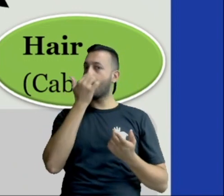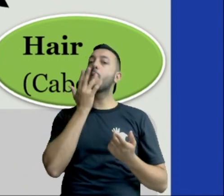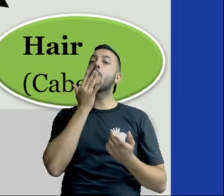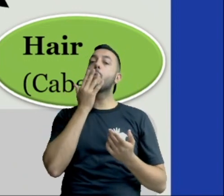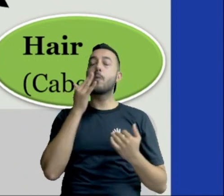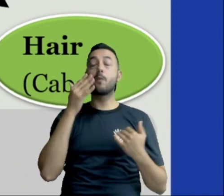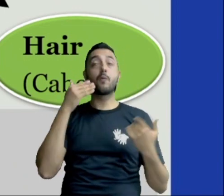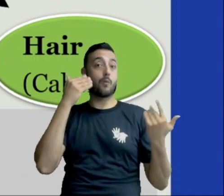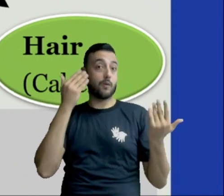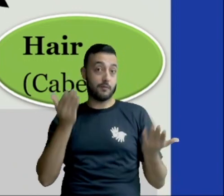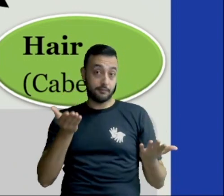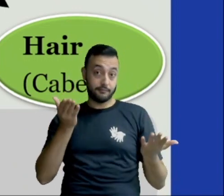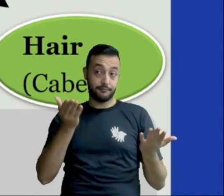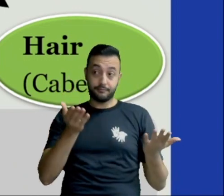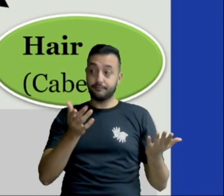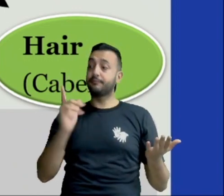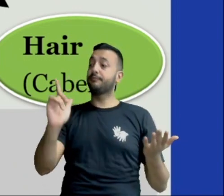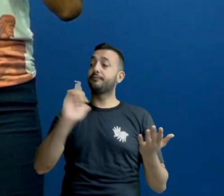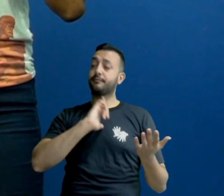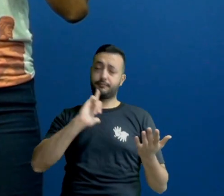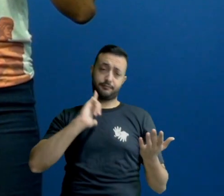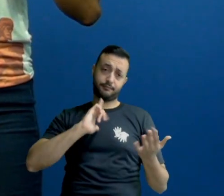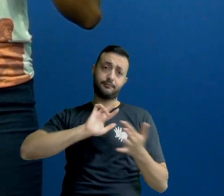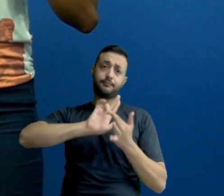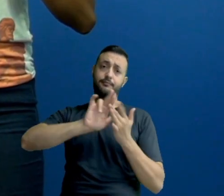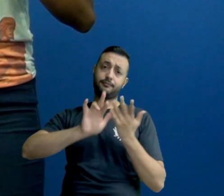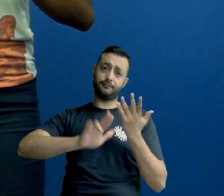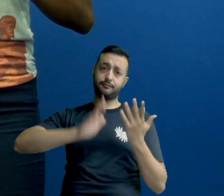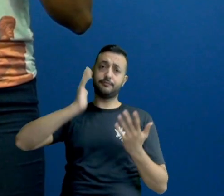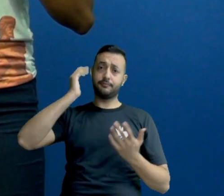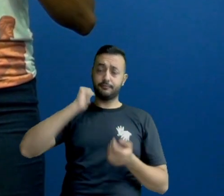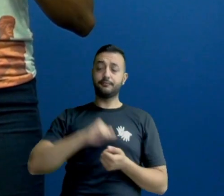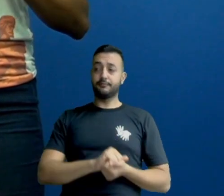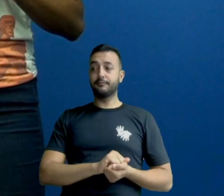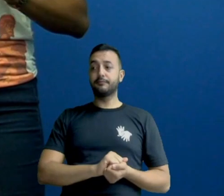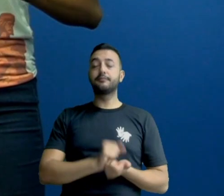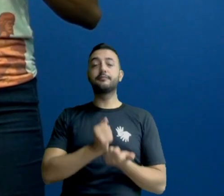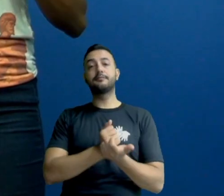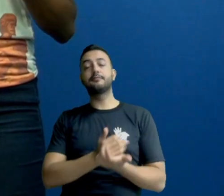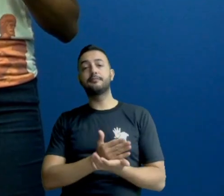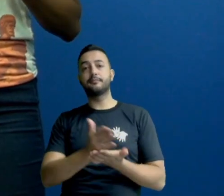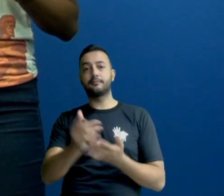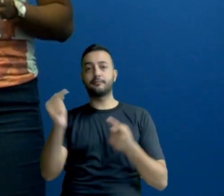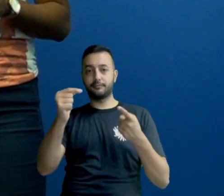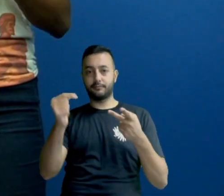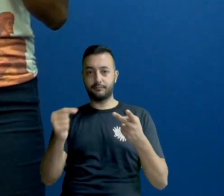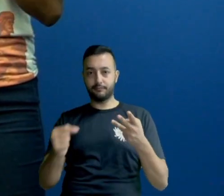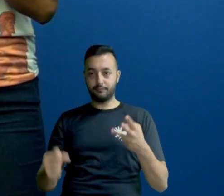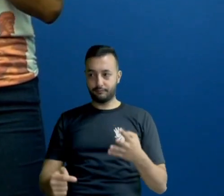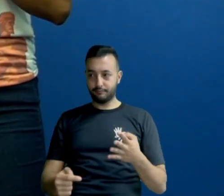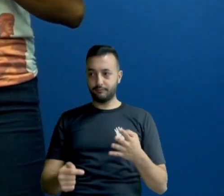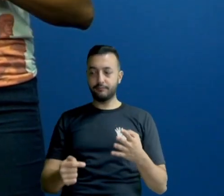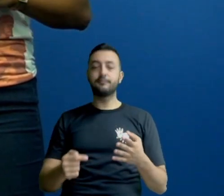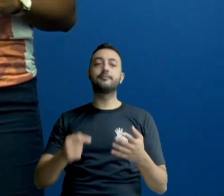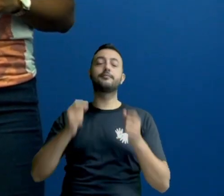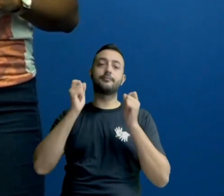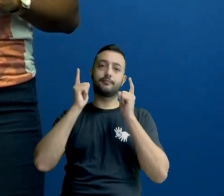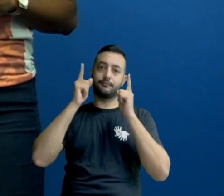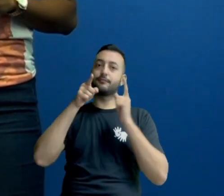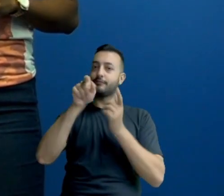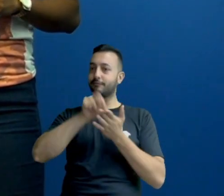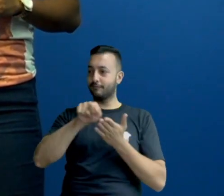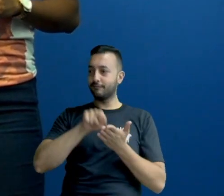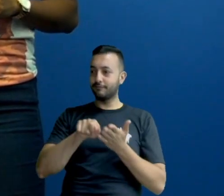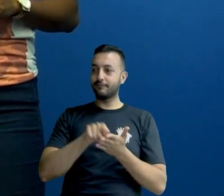ter. Então, a gente vê que a gente tem várias coisas para saber. Nós vamos começar de um por um, tá bom? Então, fica ligadinho e faz as